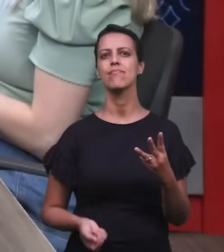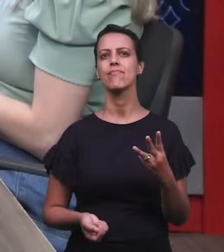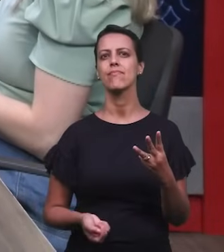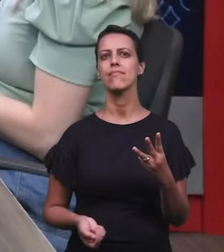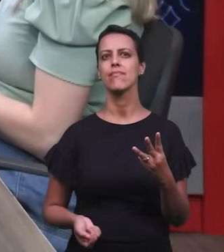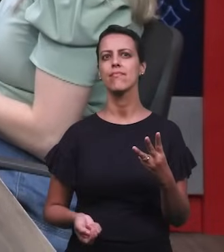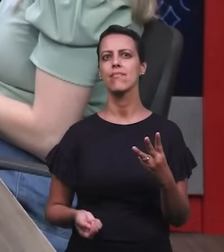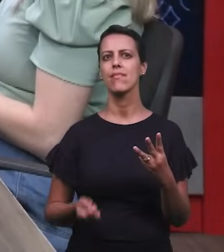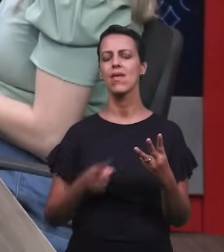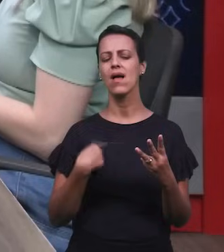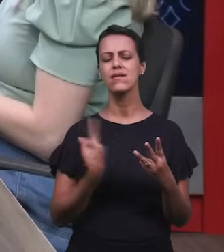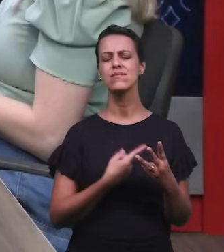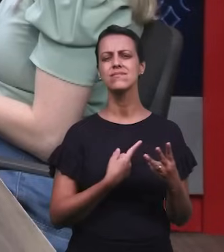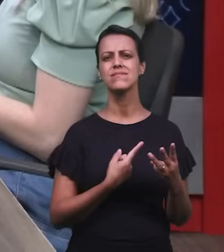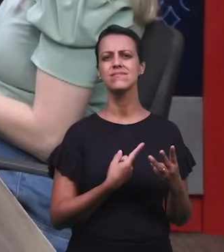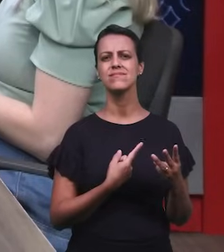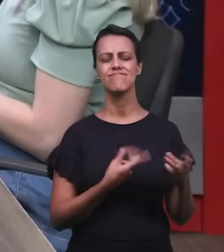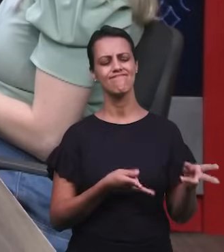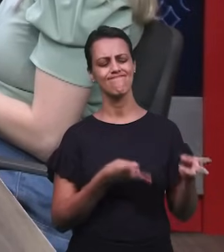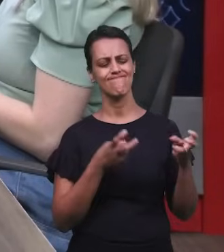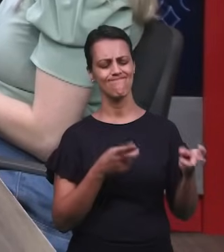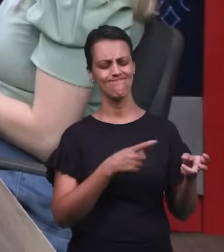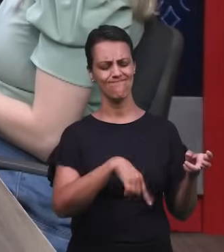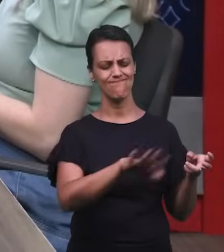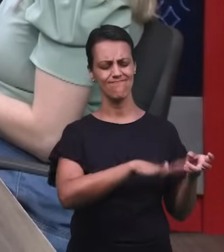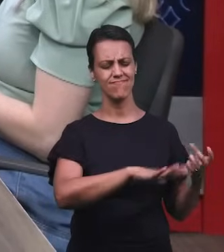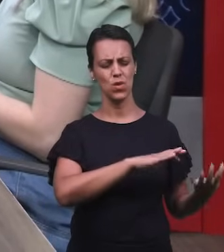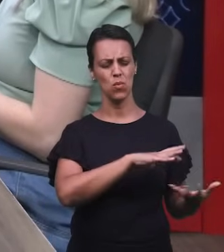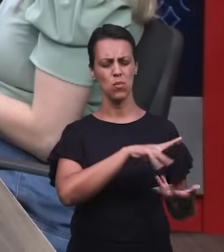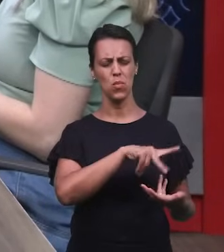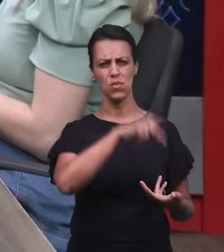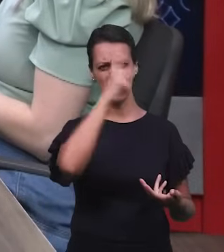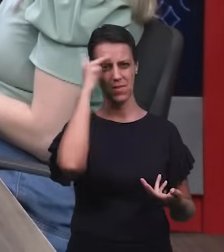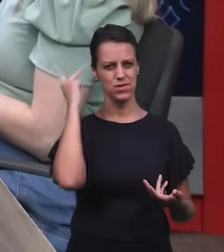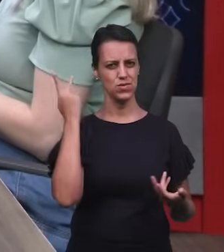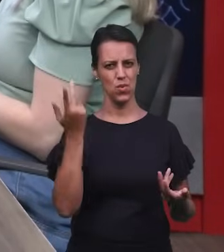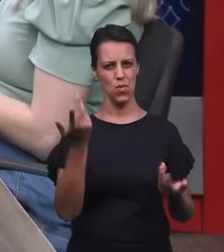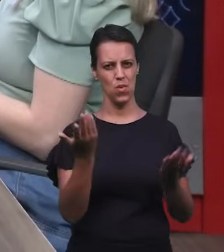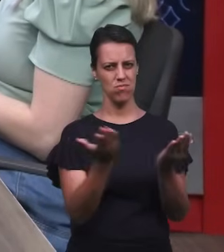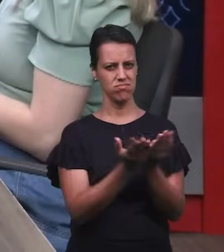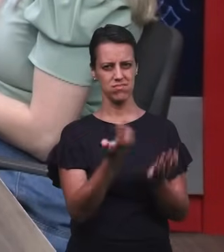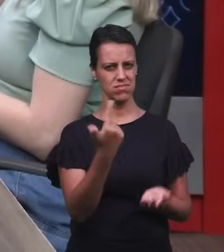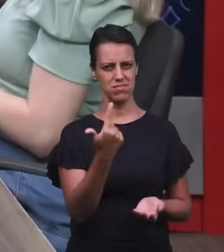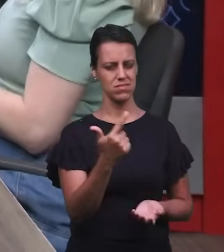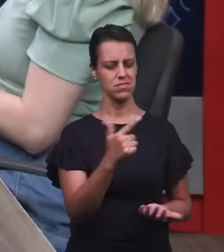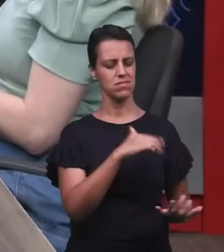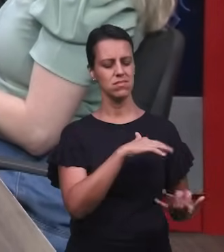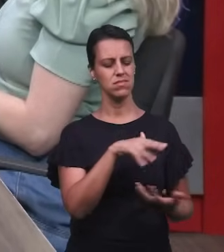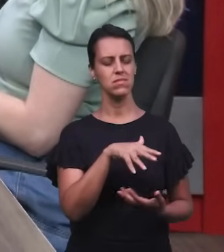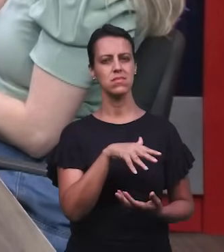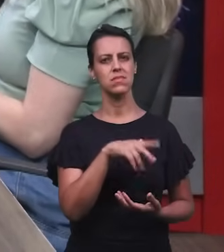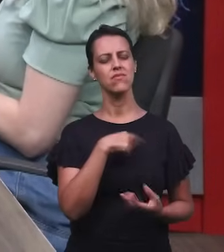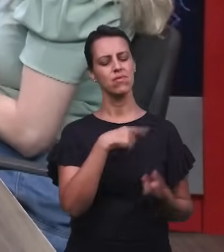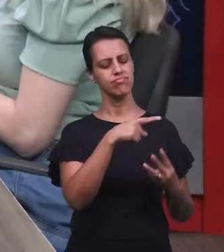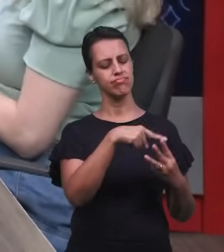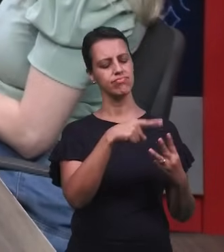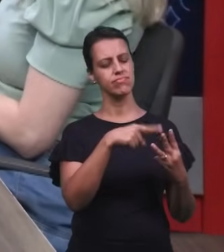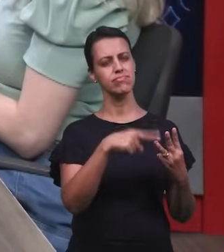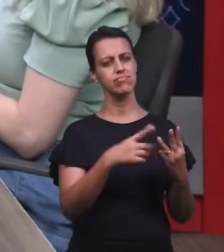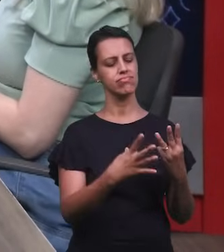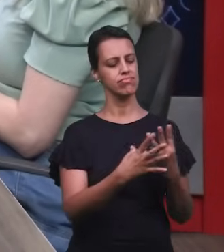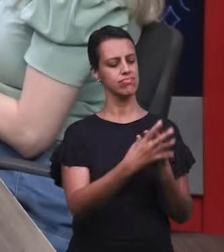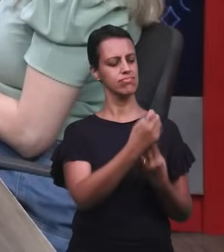numa visão do mundo, né, uma visão comum daquele que não é servo, são essas três coisas que montam a